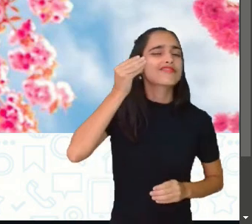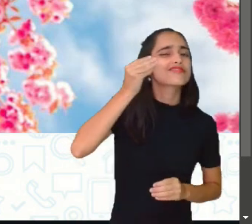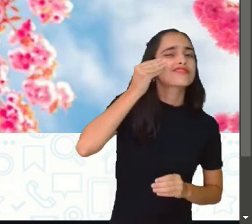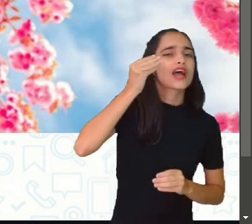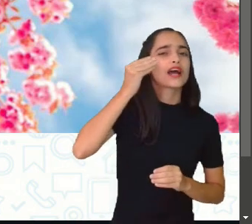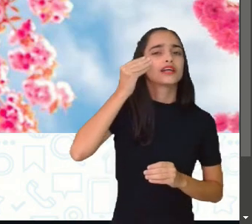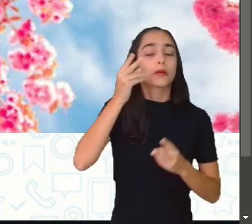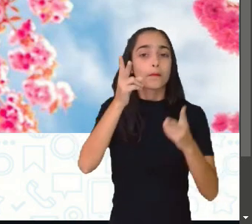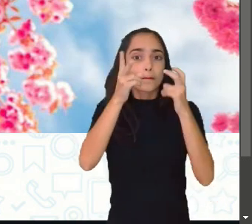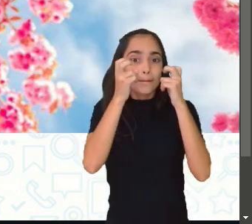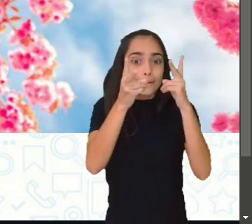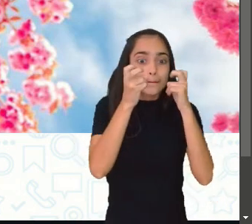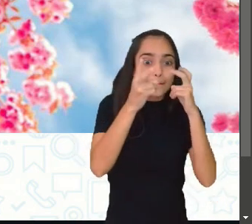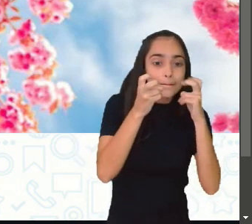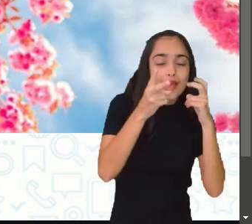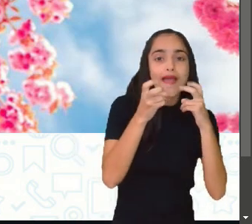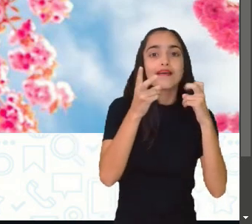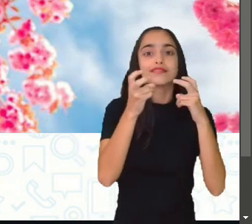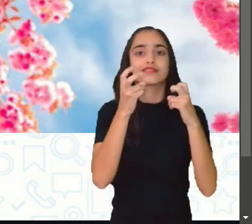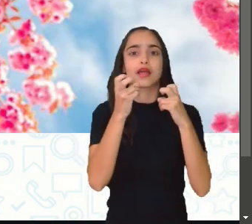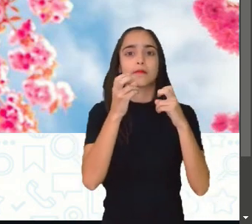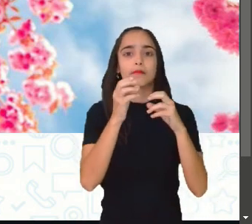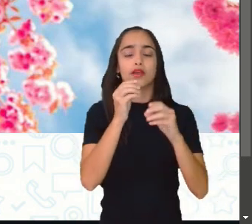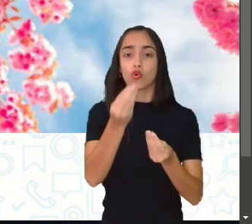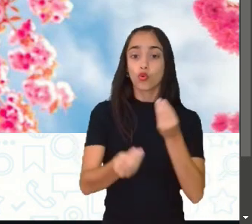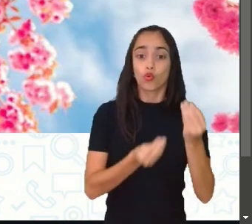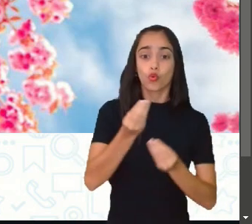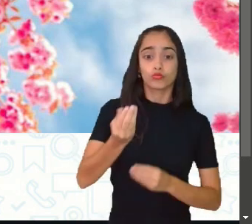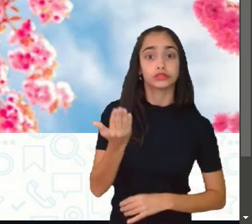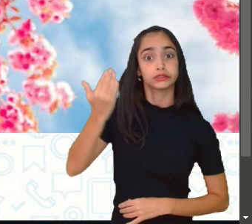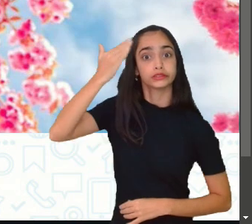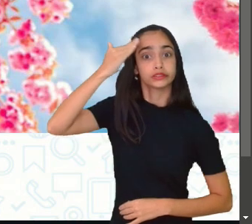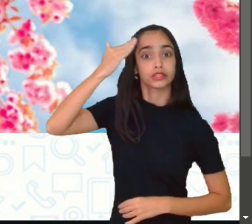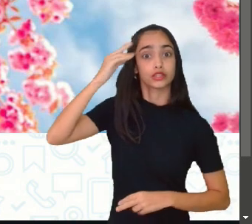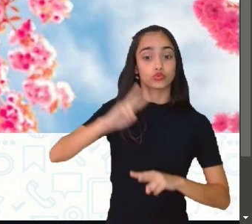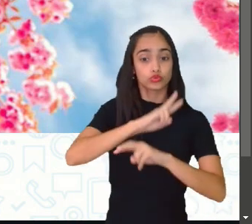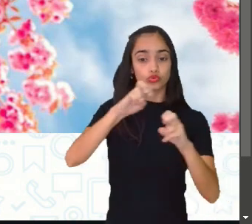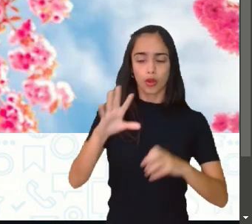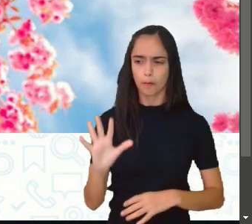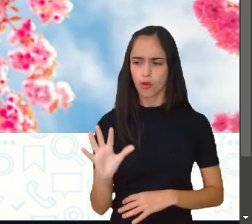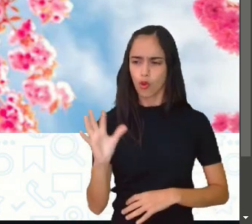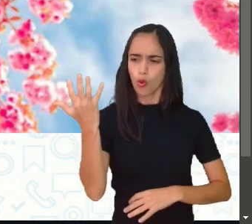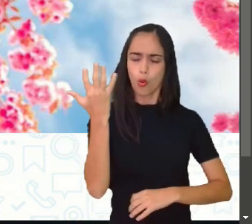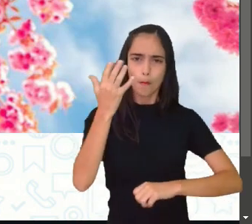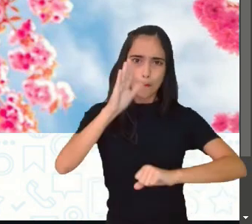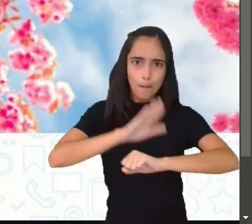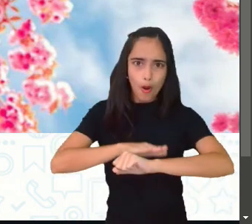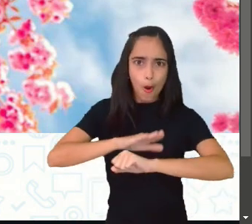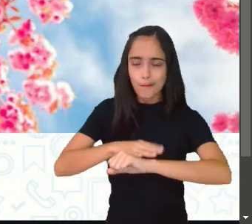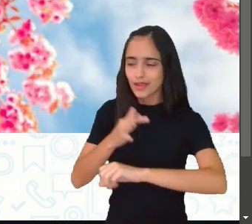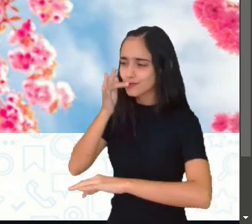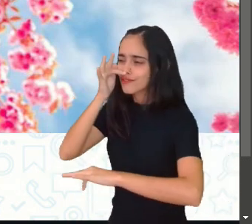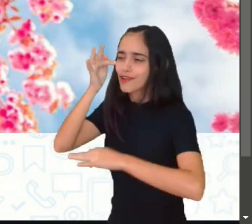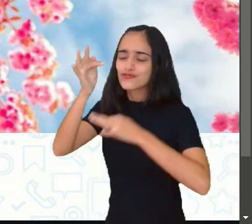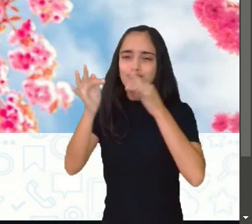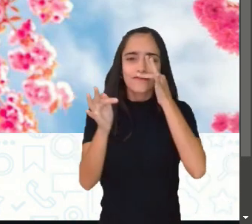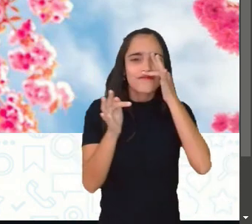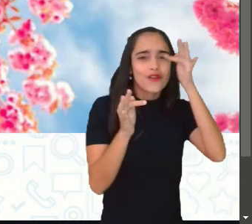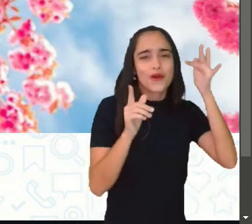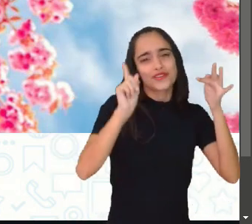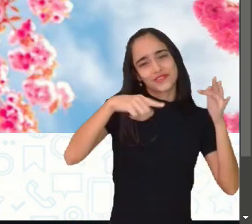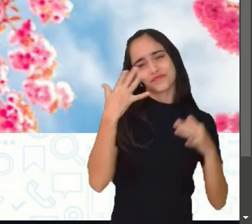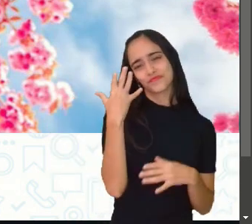fazem menção à estação do ano primavera, né? Que é tão almejada, a estação das flores. Sim. Então, a gente sabe que é uma estação bem